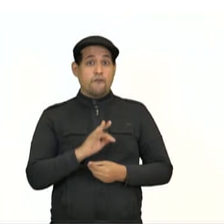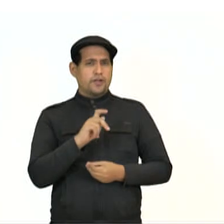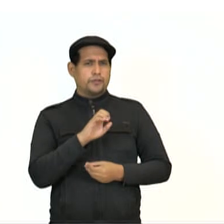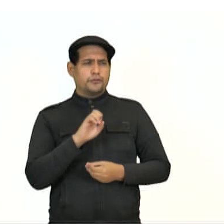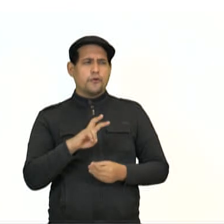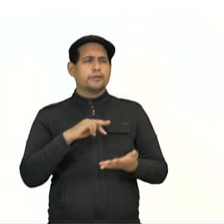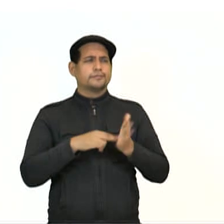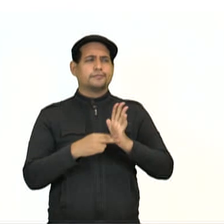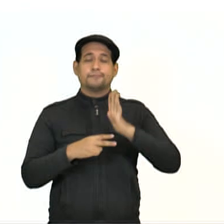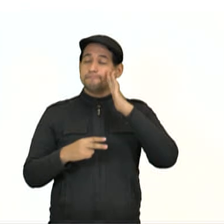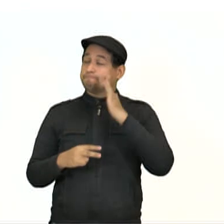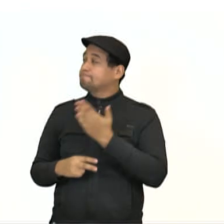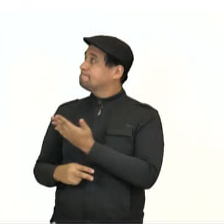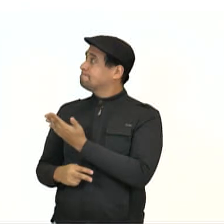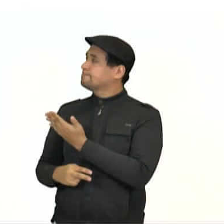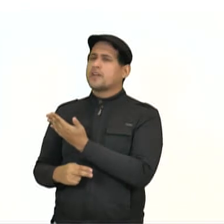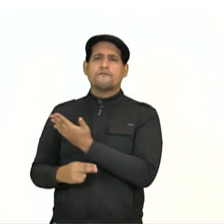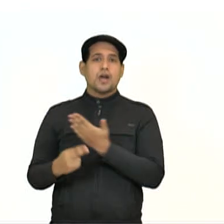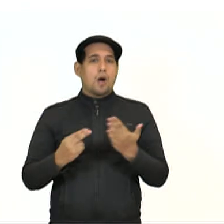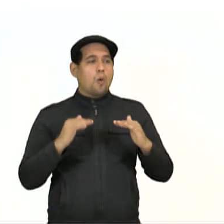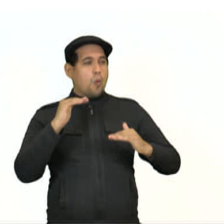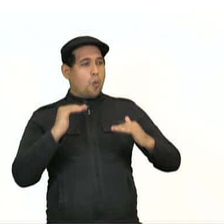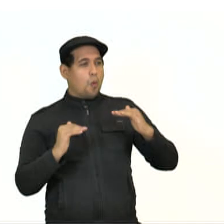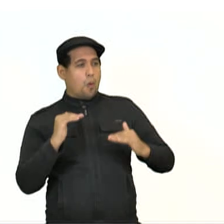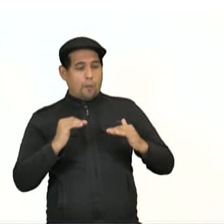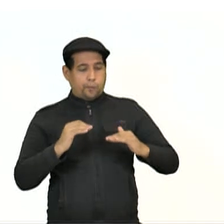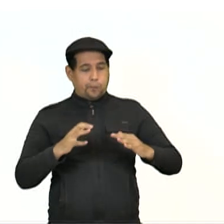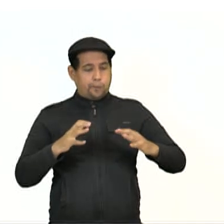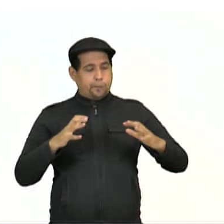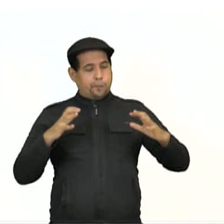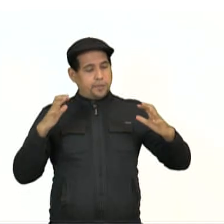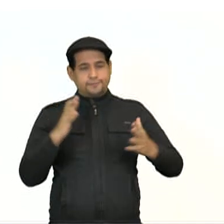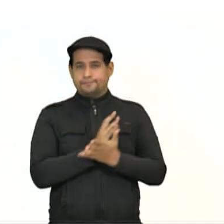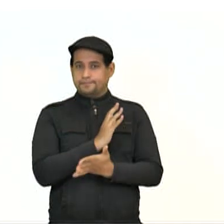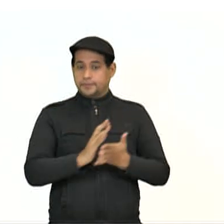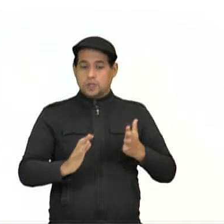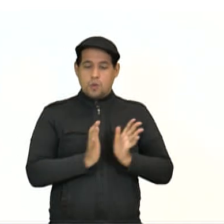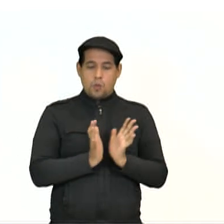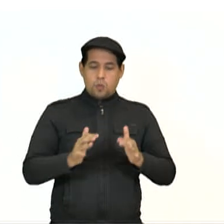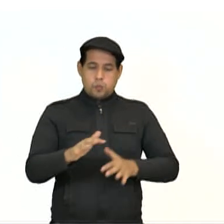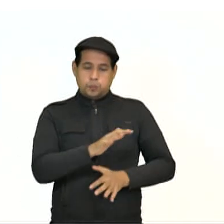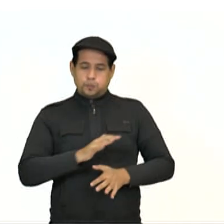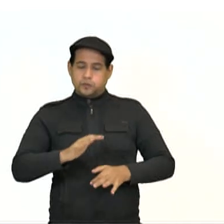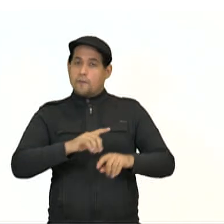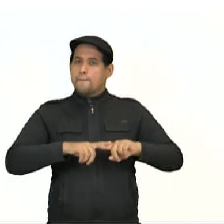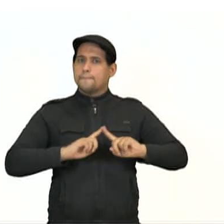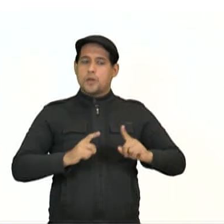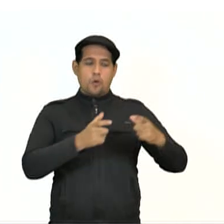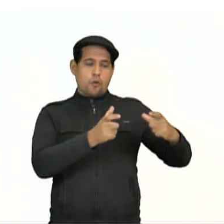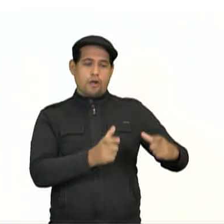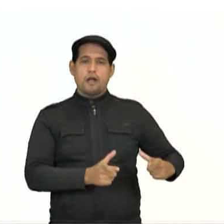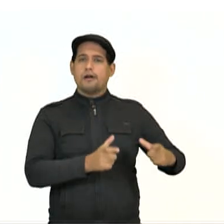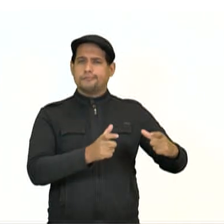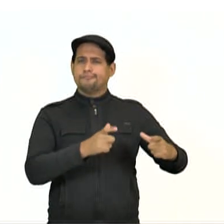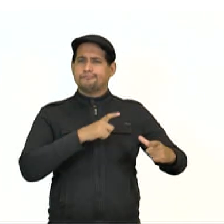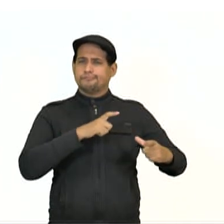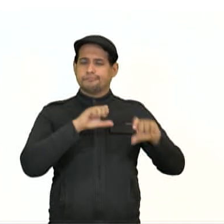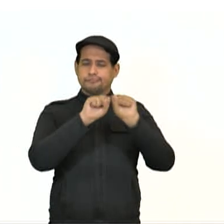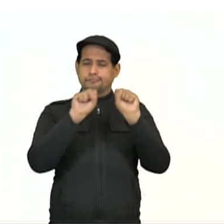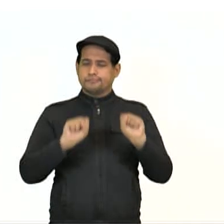limitante, ele é um parâmetro ambiental que vai controlar o crescimento de uma determinada população em um local, um